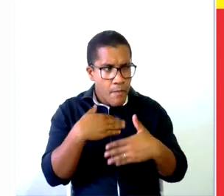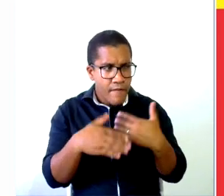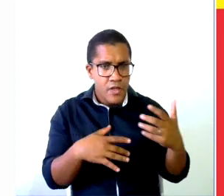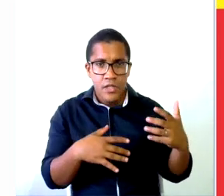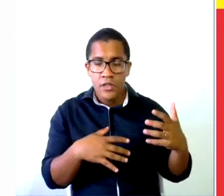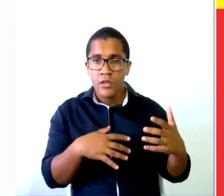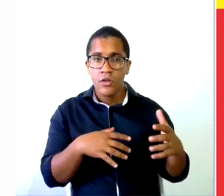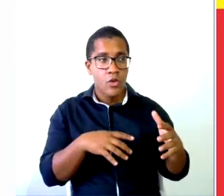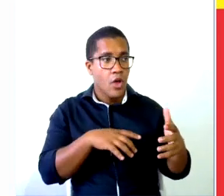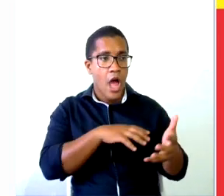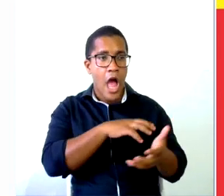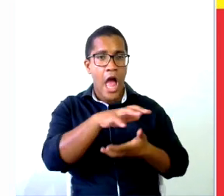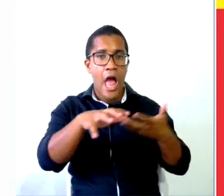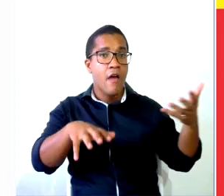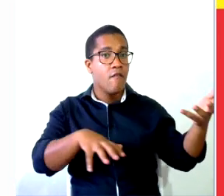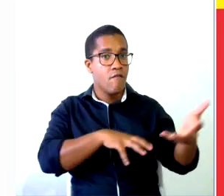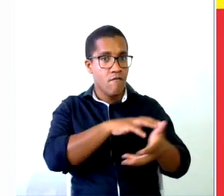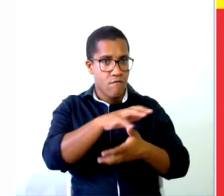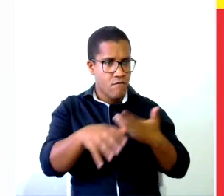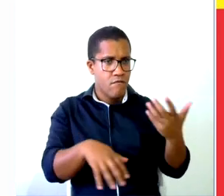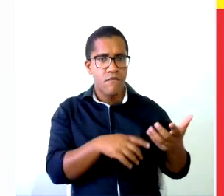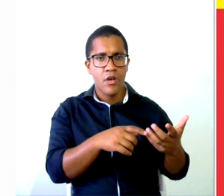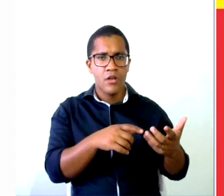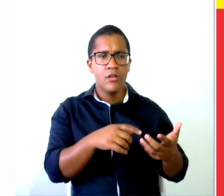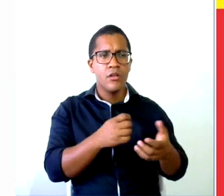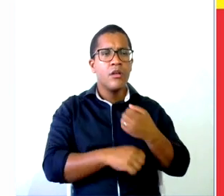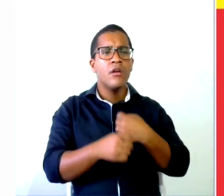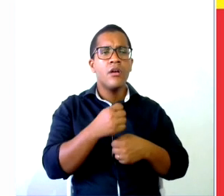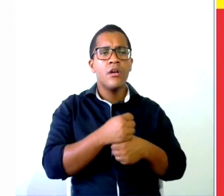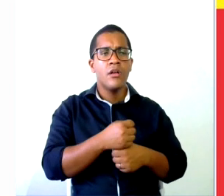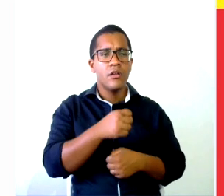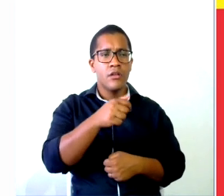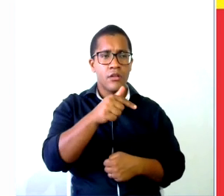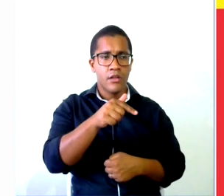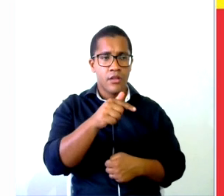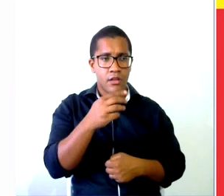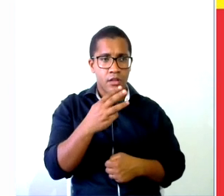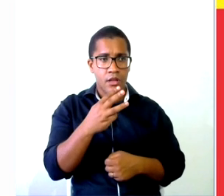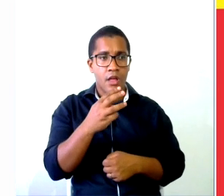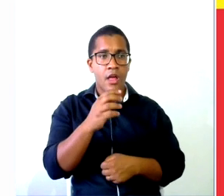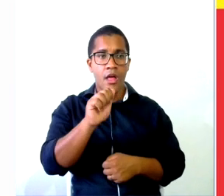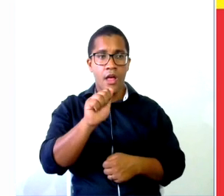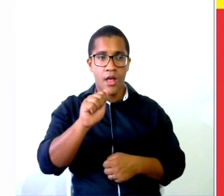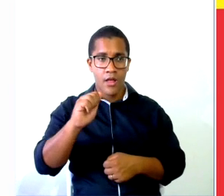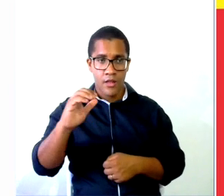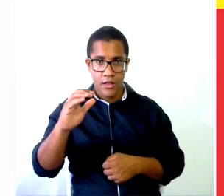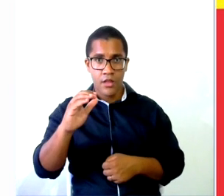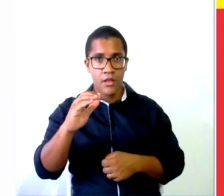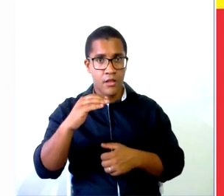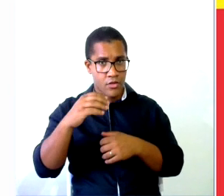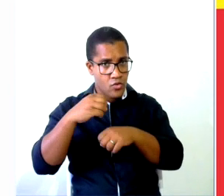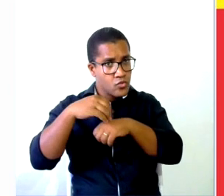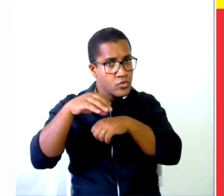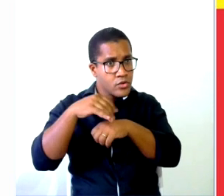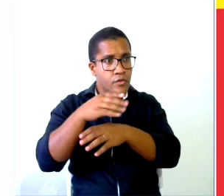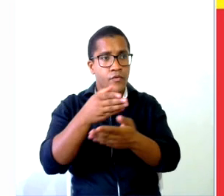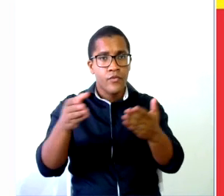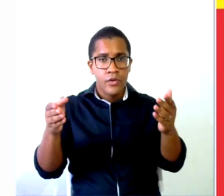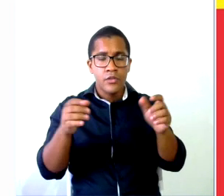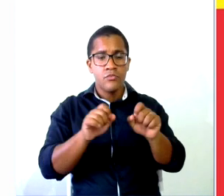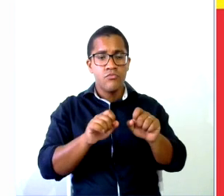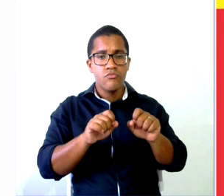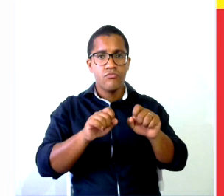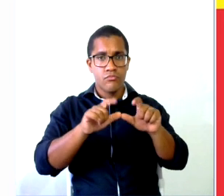revolta em 73 a.C. Então, aconselho vocês a assistir esse filme, hein? Então,